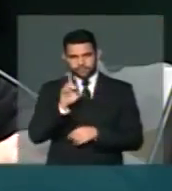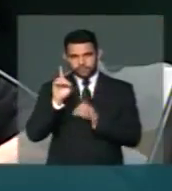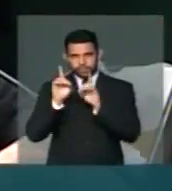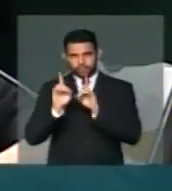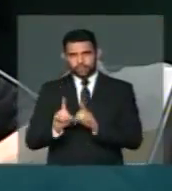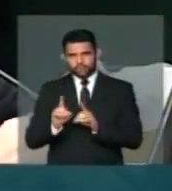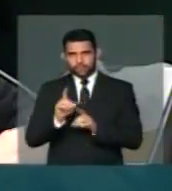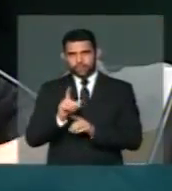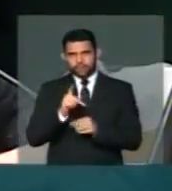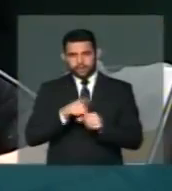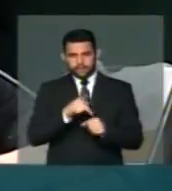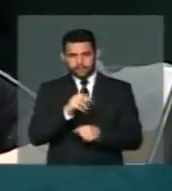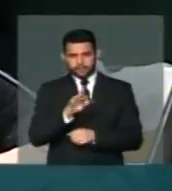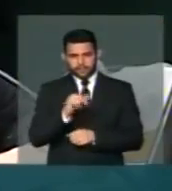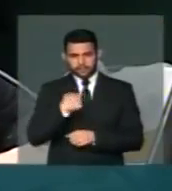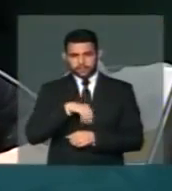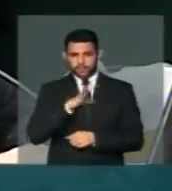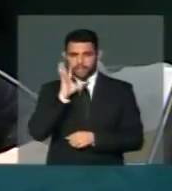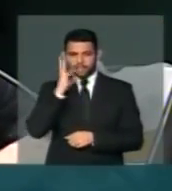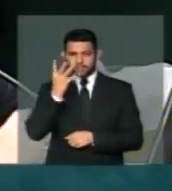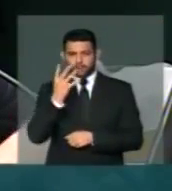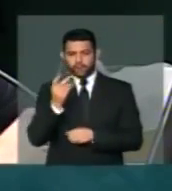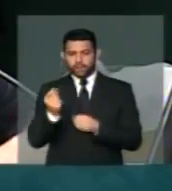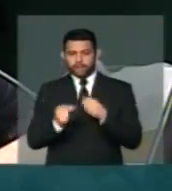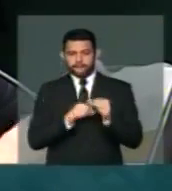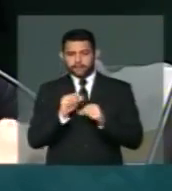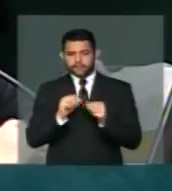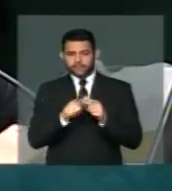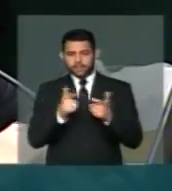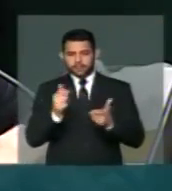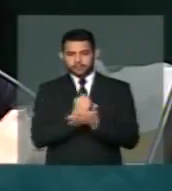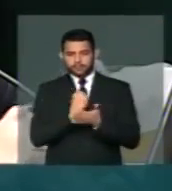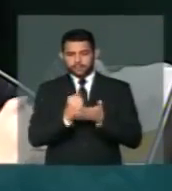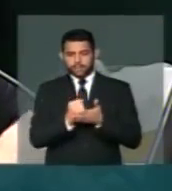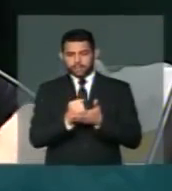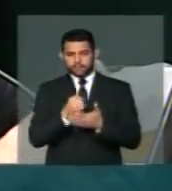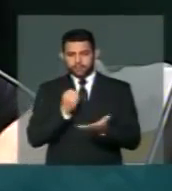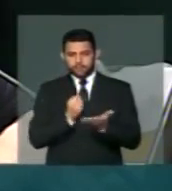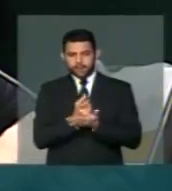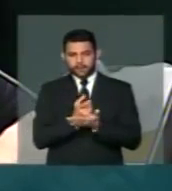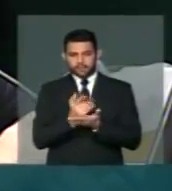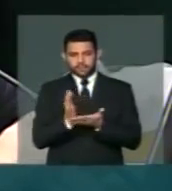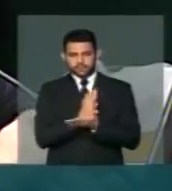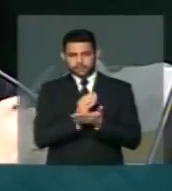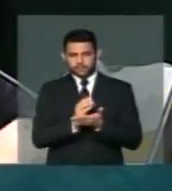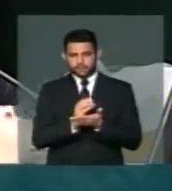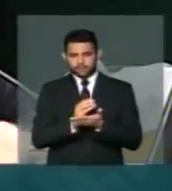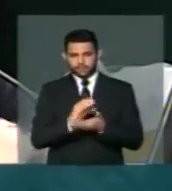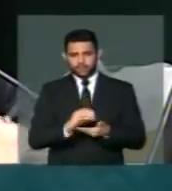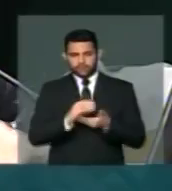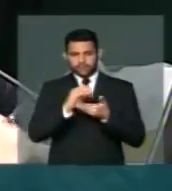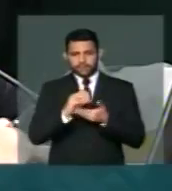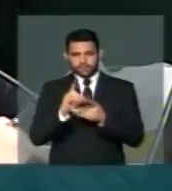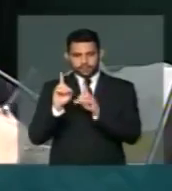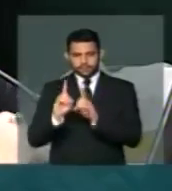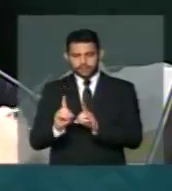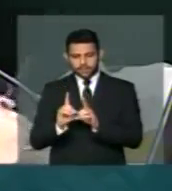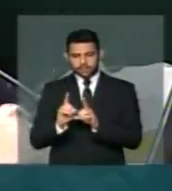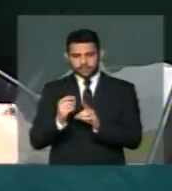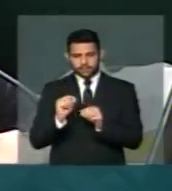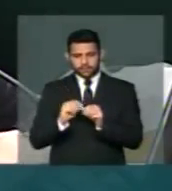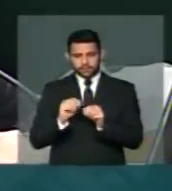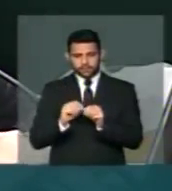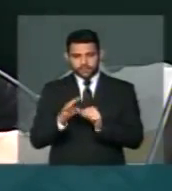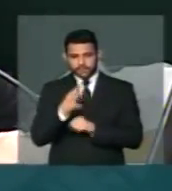Petrobras poderiam tomar decisões que envolvessem grandes contratos ou pagamentos sem o conselho de administração da Petrobras